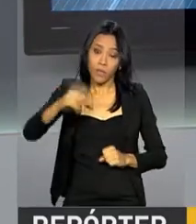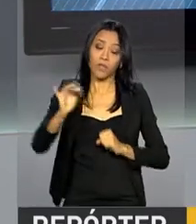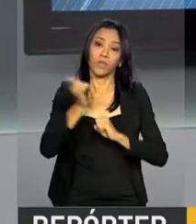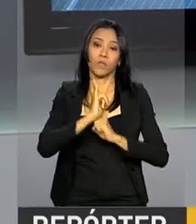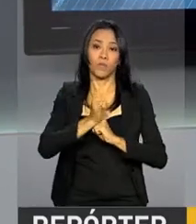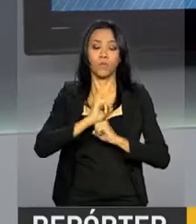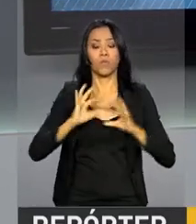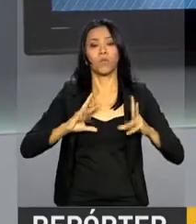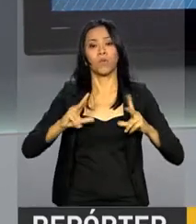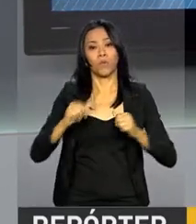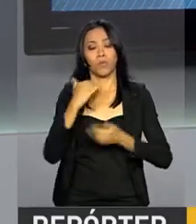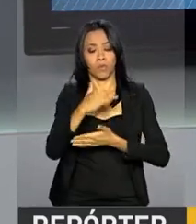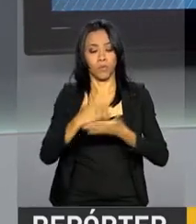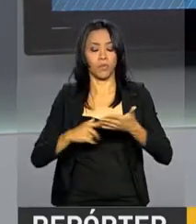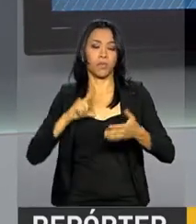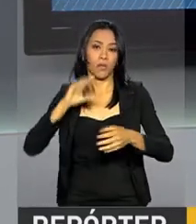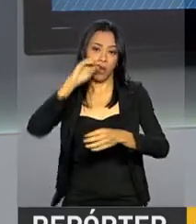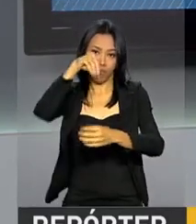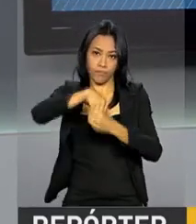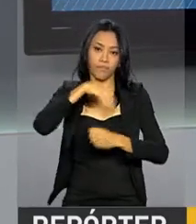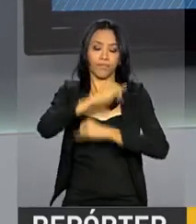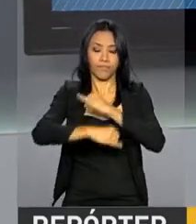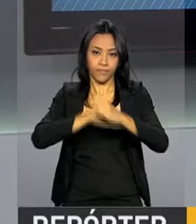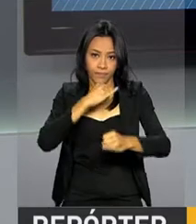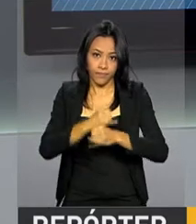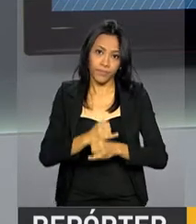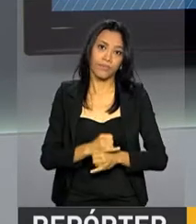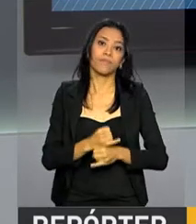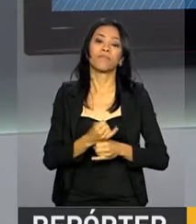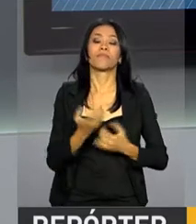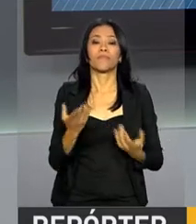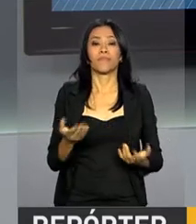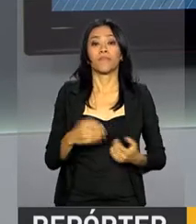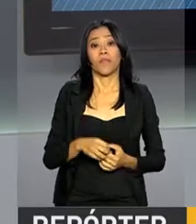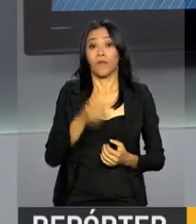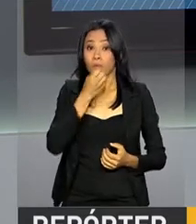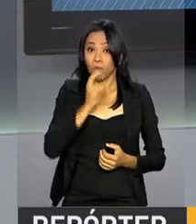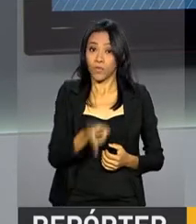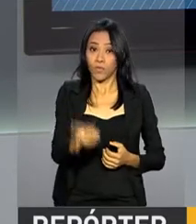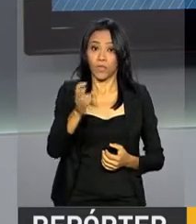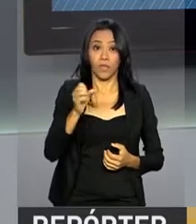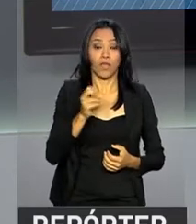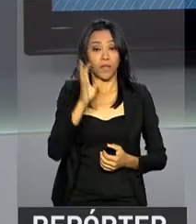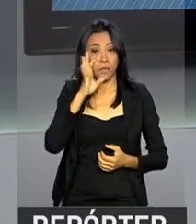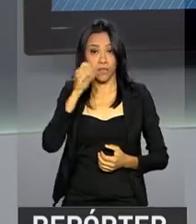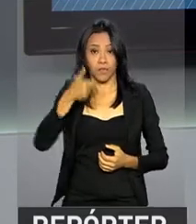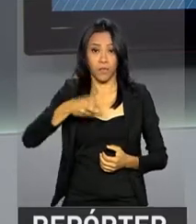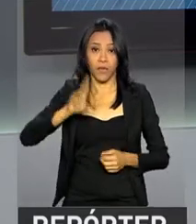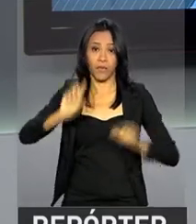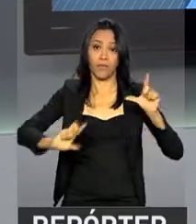YouTube e toda a nossa programação também está na página da NBR na internet. Continue com a gente na